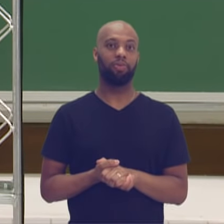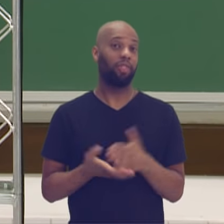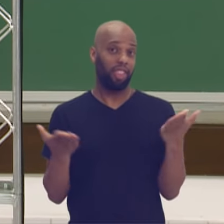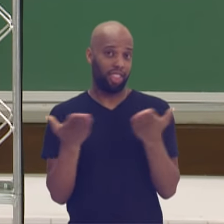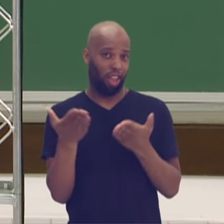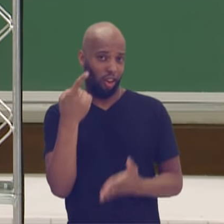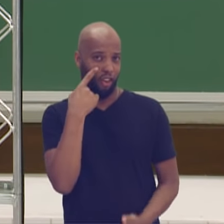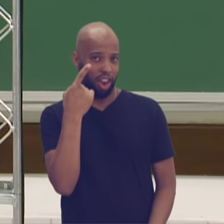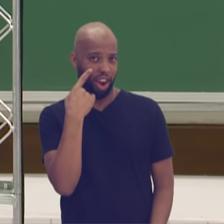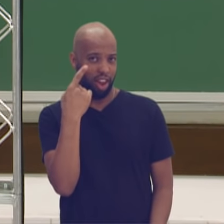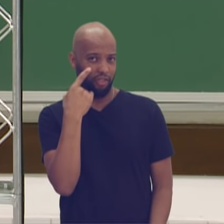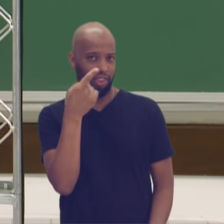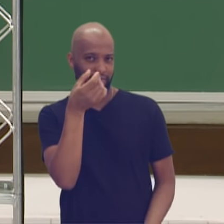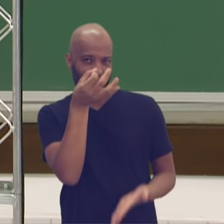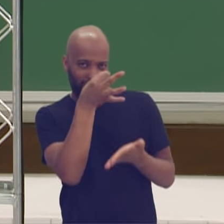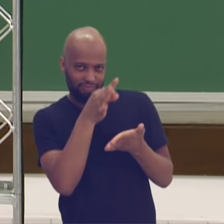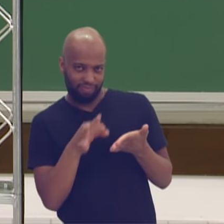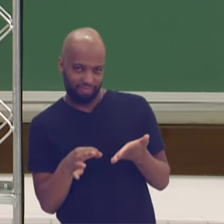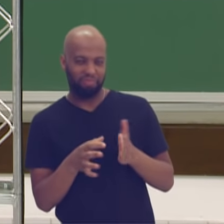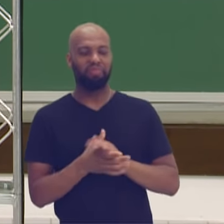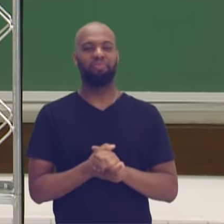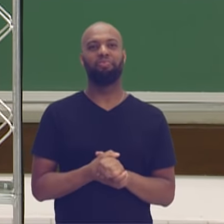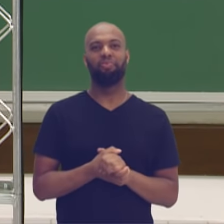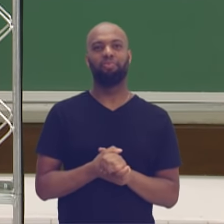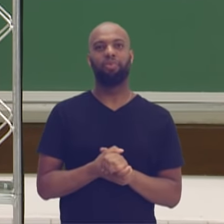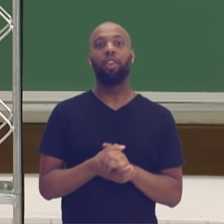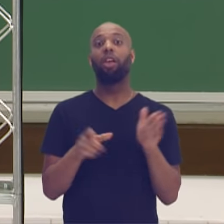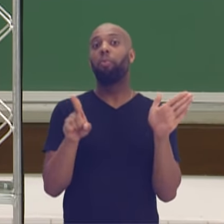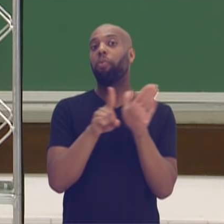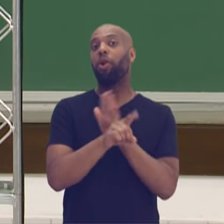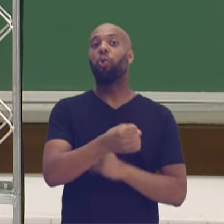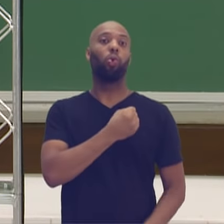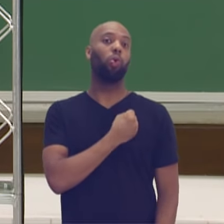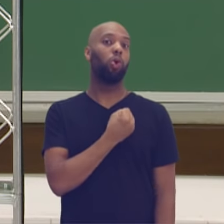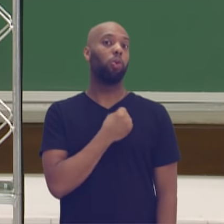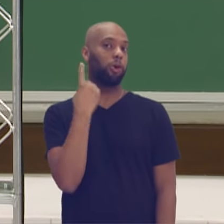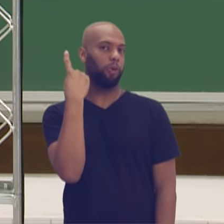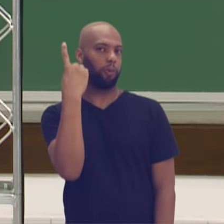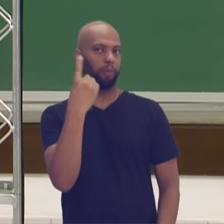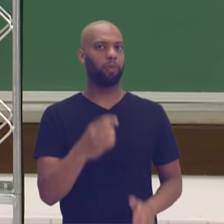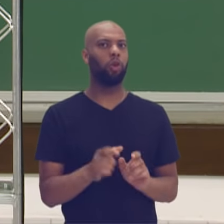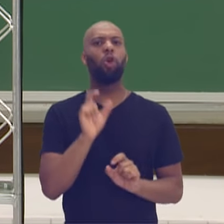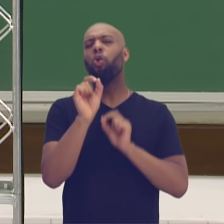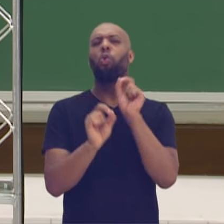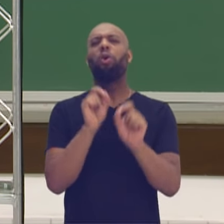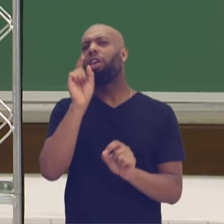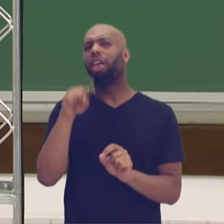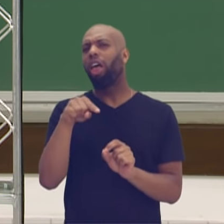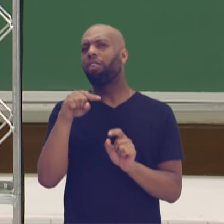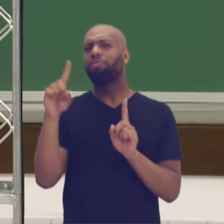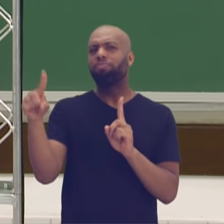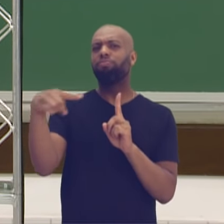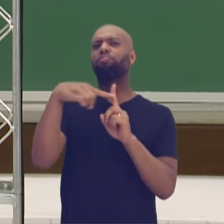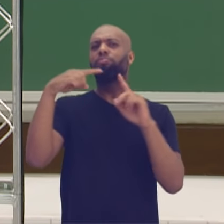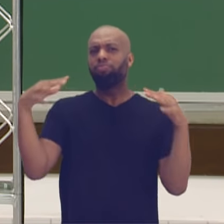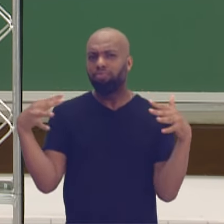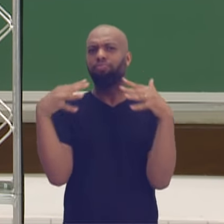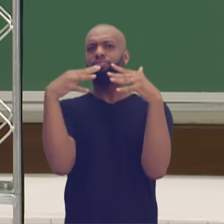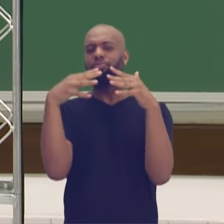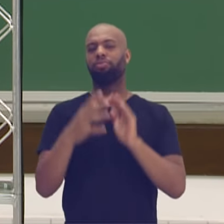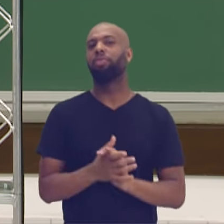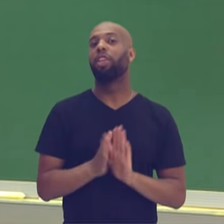Vamos ver a correção dessas questões? A questão número 1. O que foram as cruzadas? Bom, como